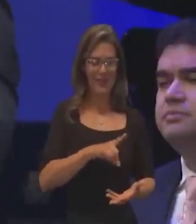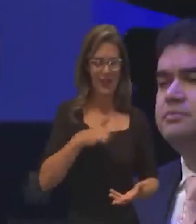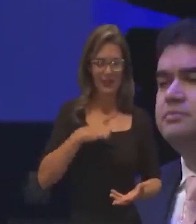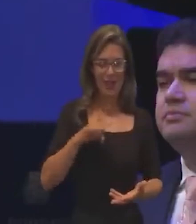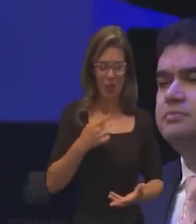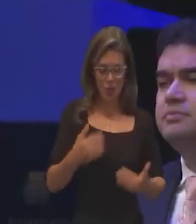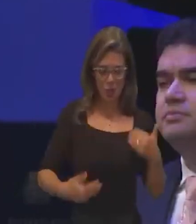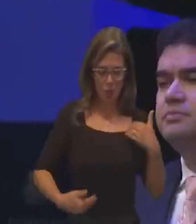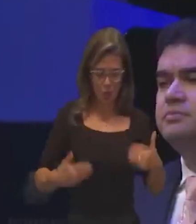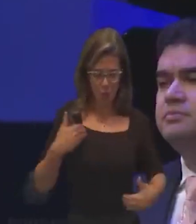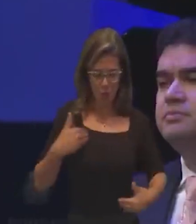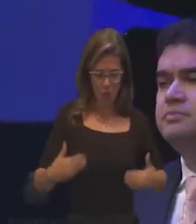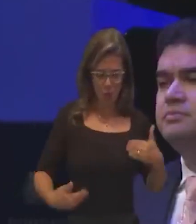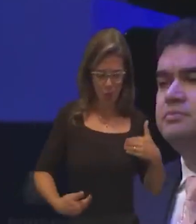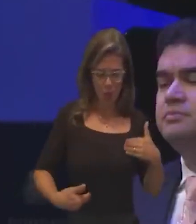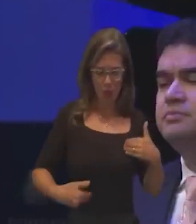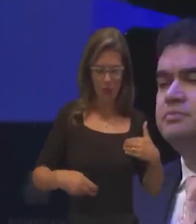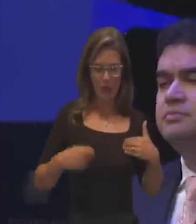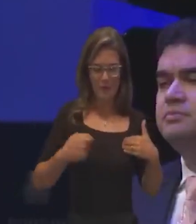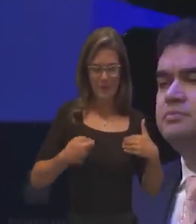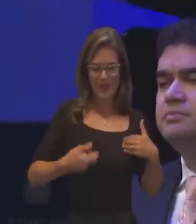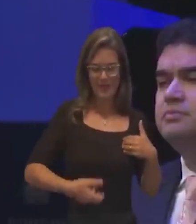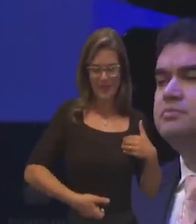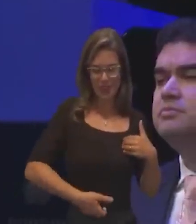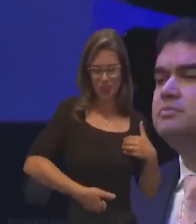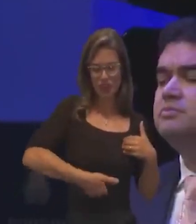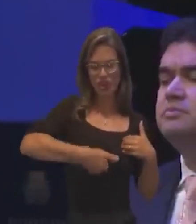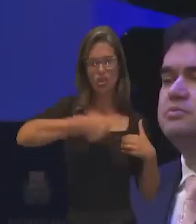em preparação àquele dia.